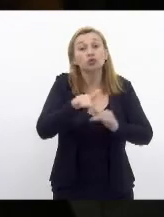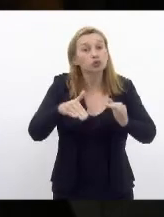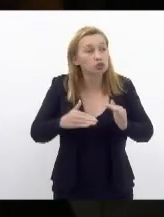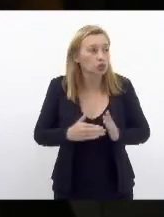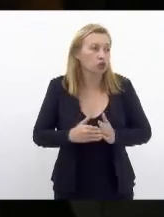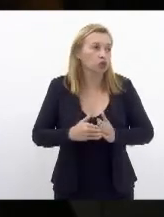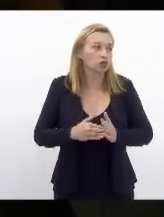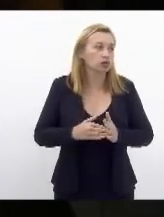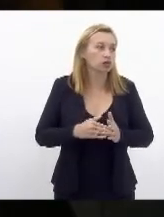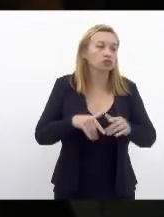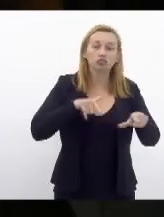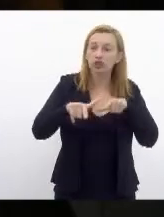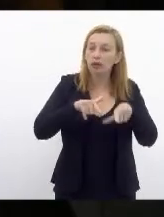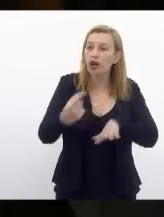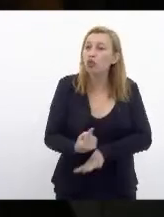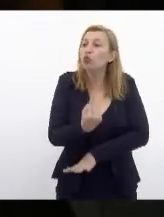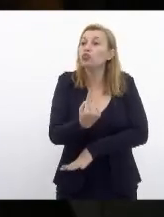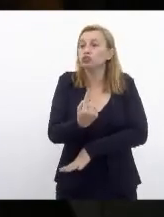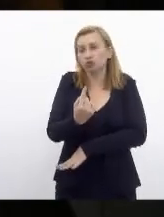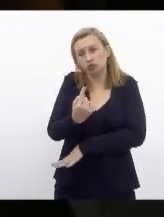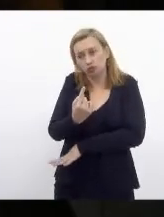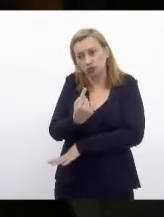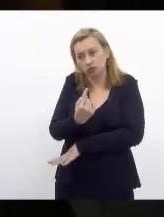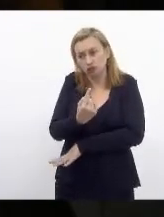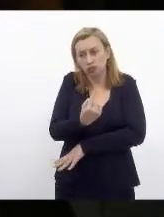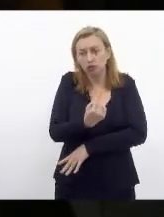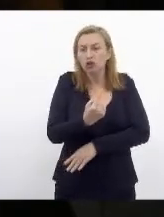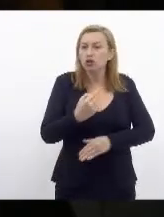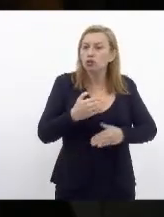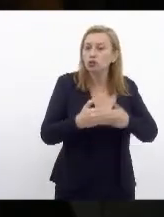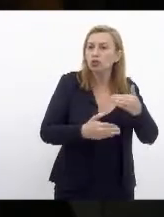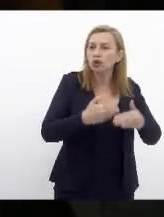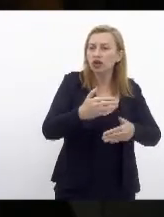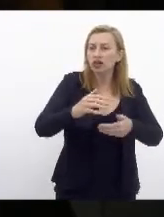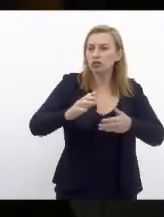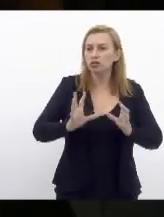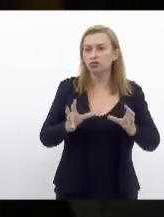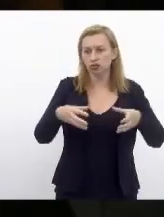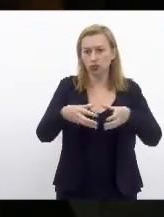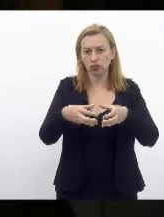Termos uma missão única do progresso coletivo.